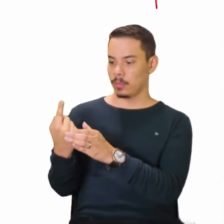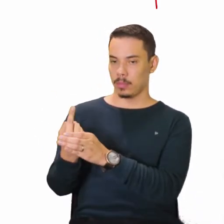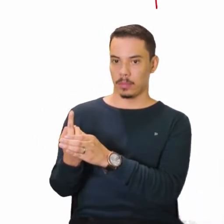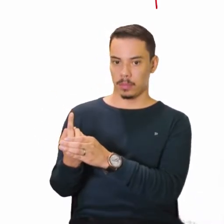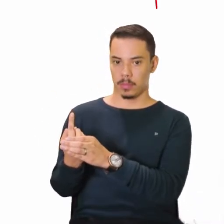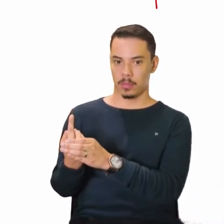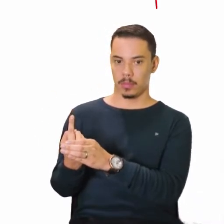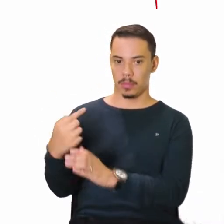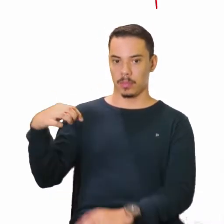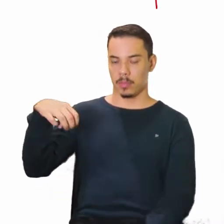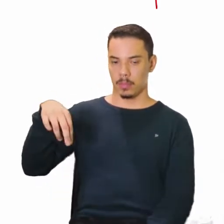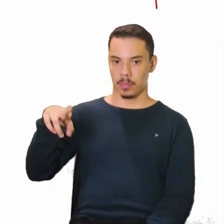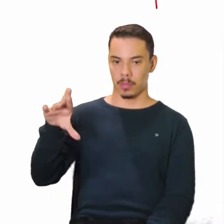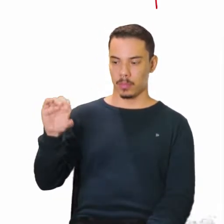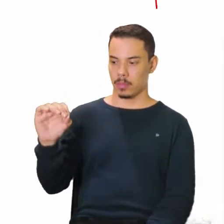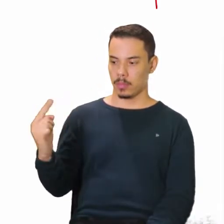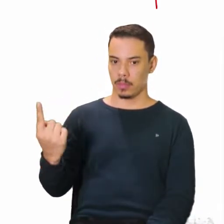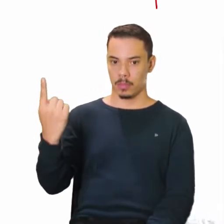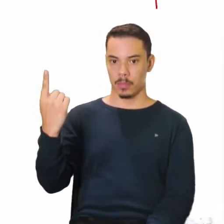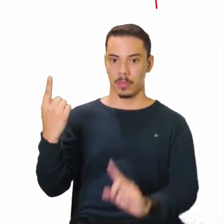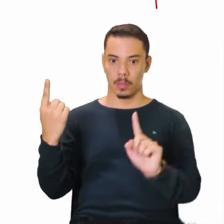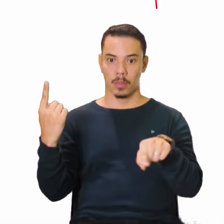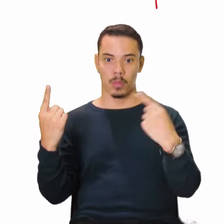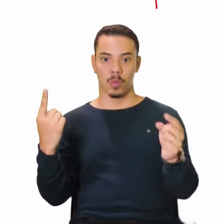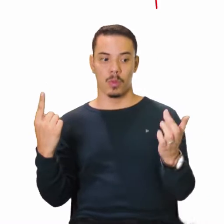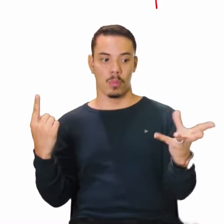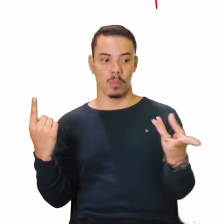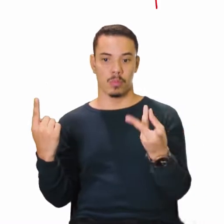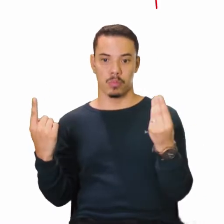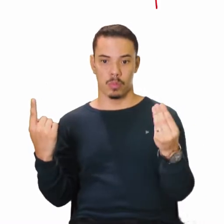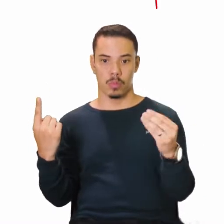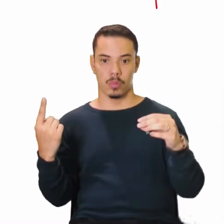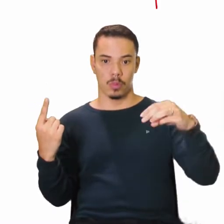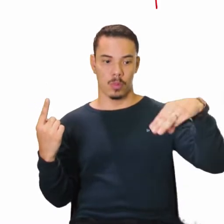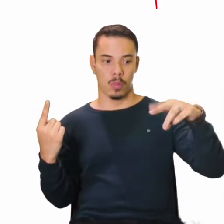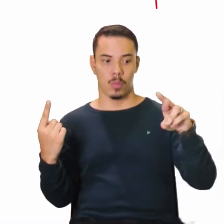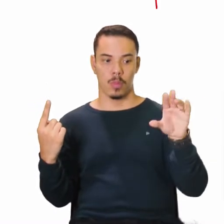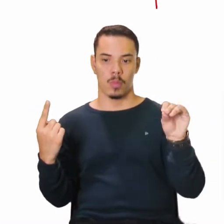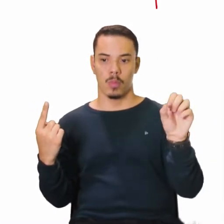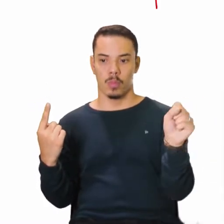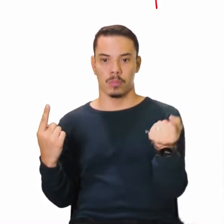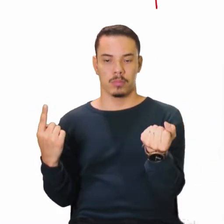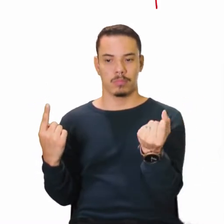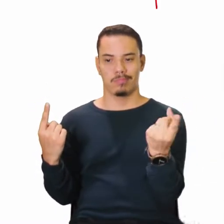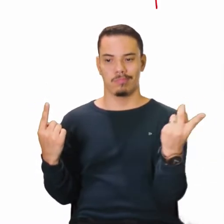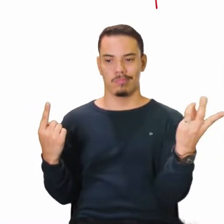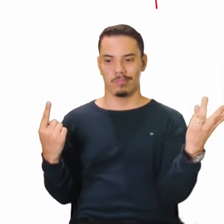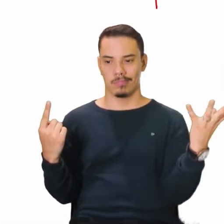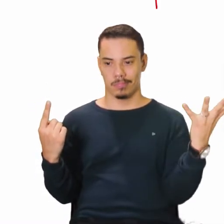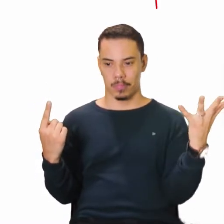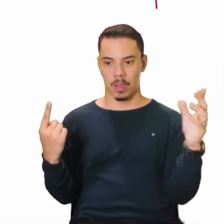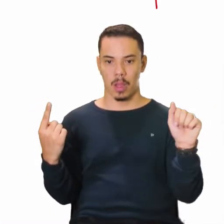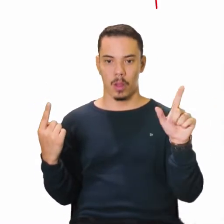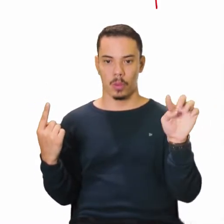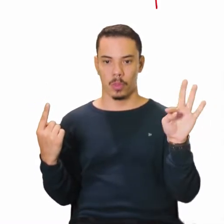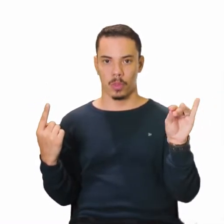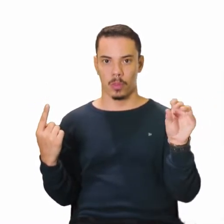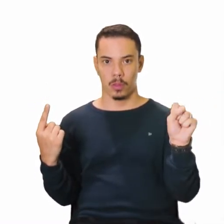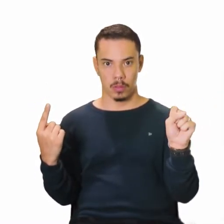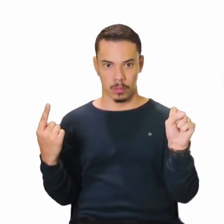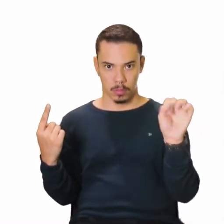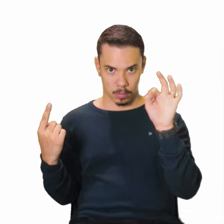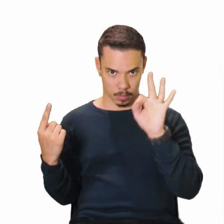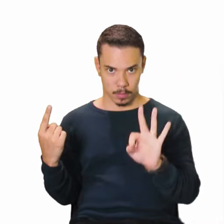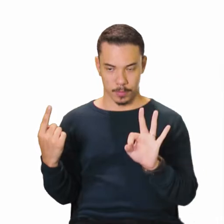certo? Muro alto. E aqui plural, muros altos. É Muito isso,